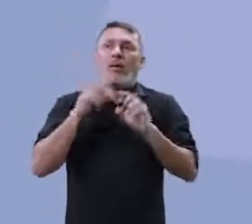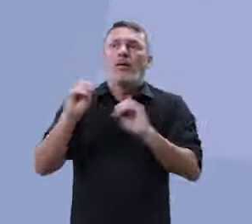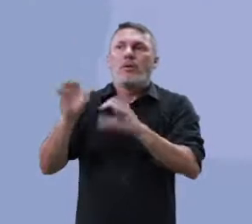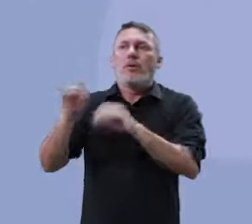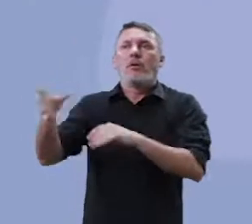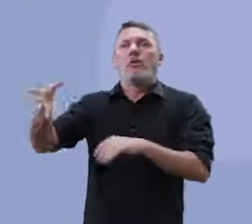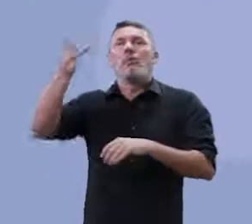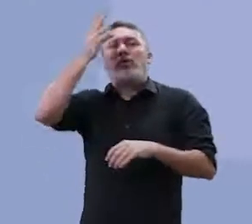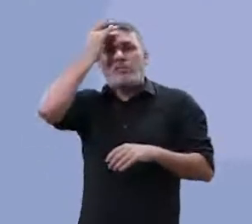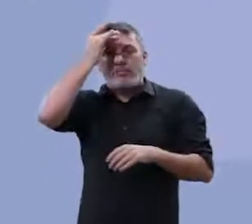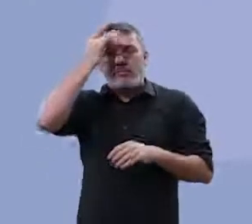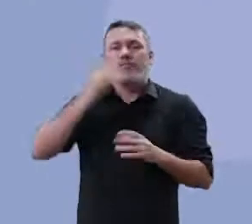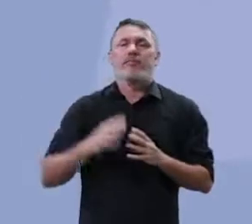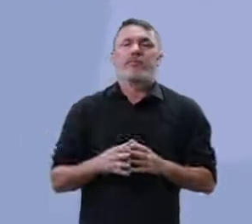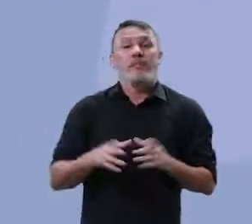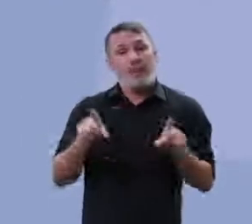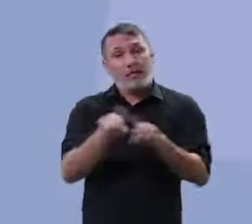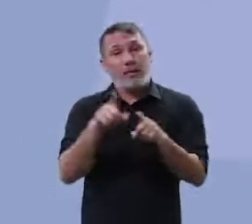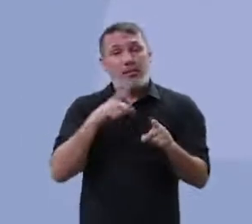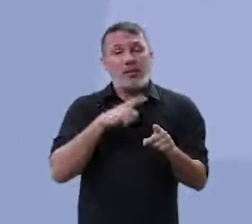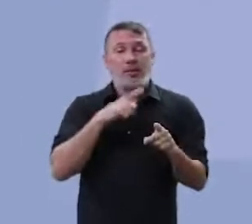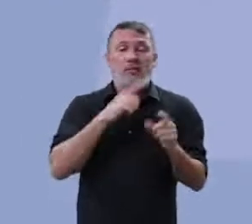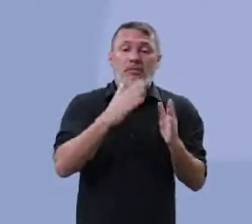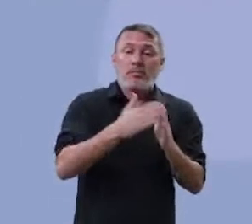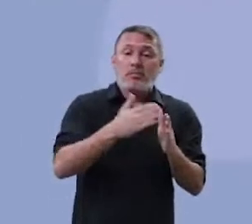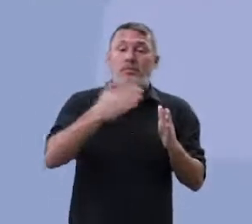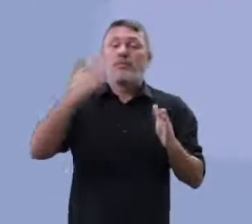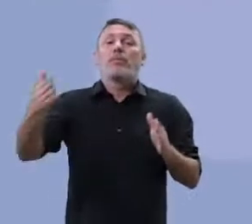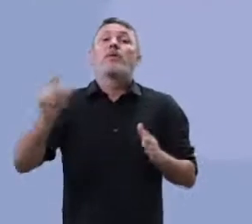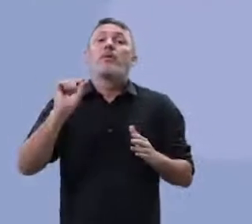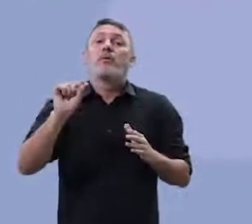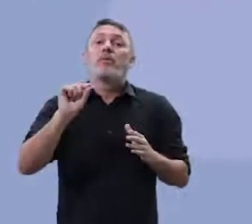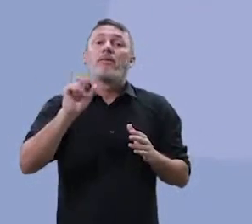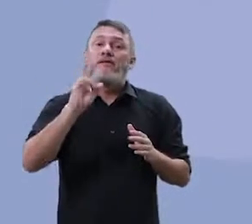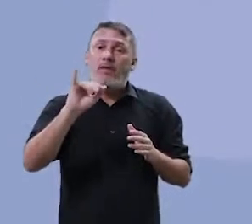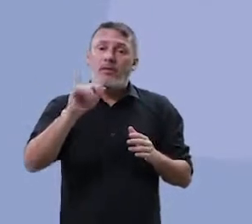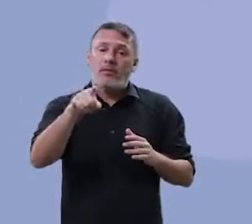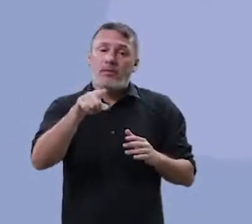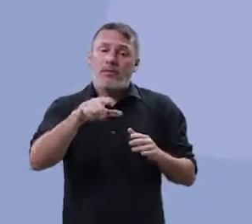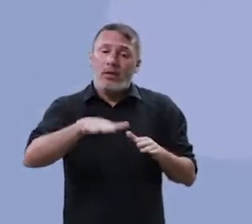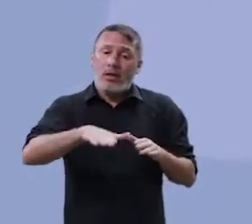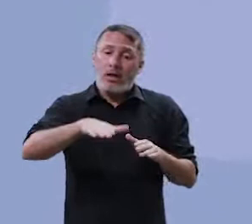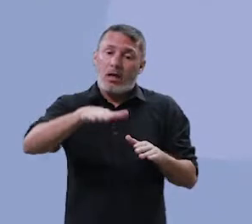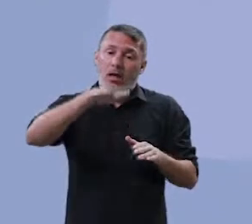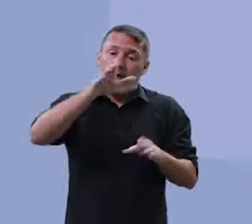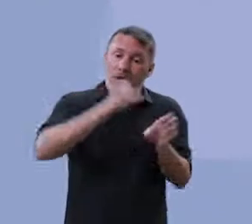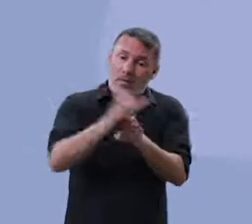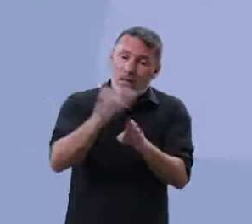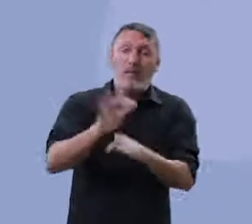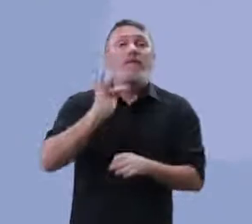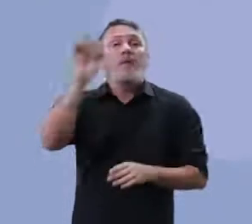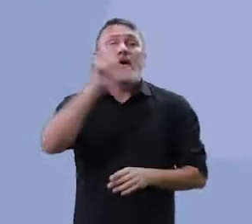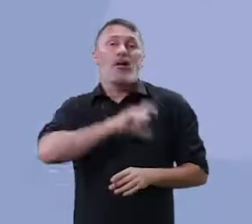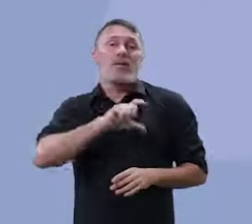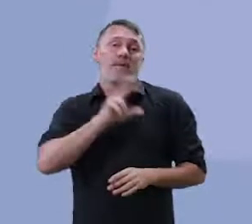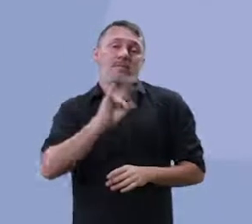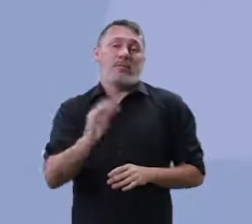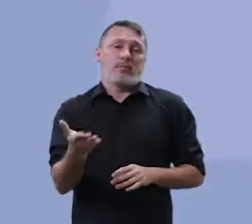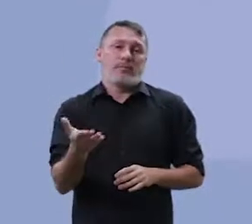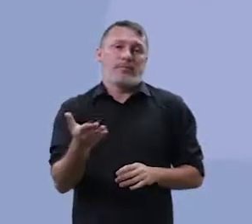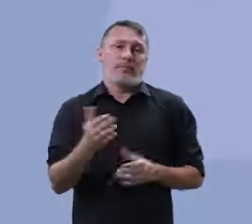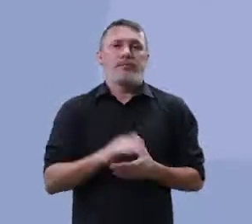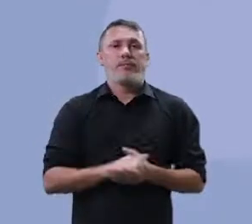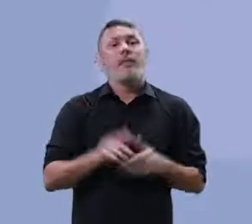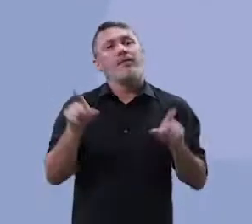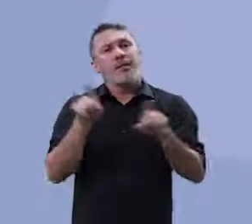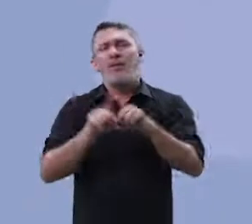pode colocar. E também é um longo prazo, porque essa criança vai ser o condutor futuramente. Você que está no 3º ano precisava ter essa aula.